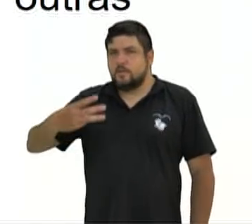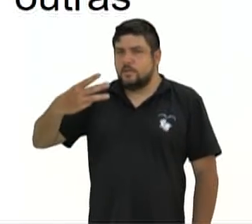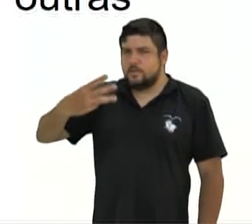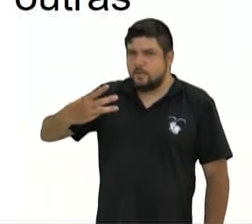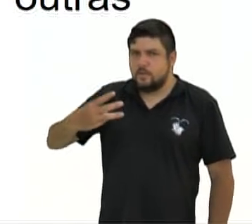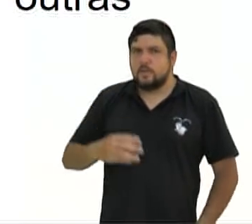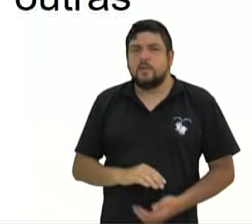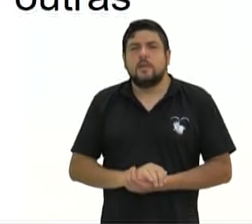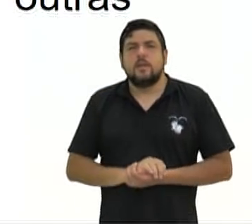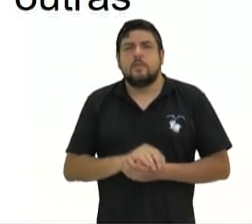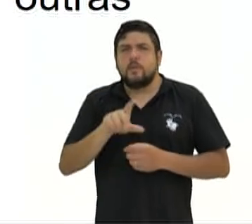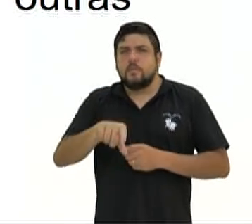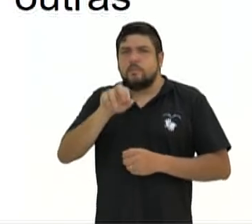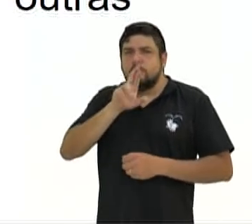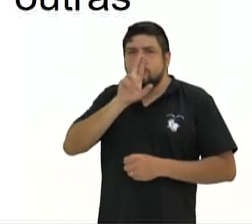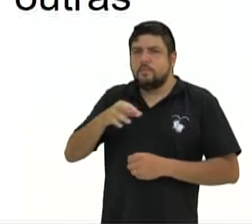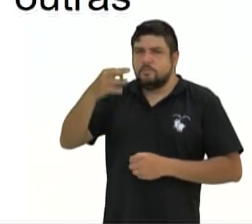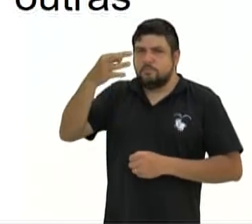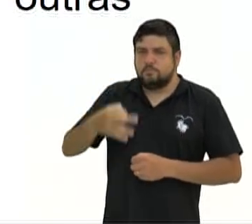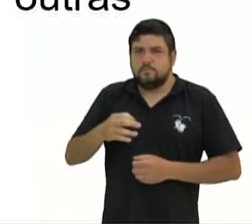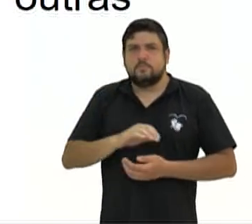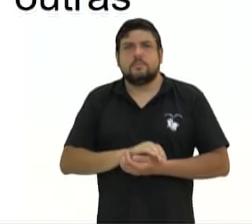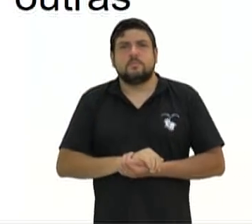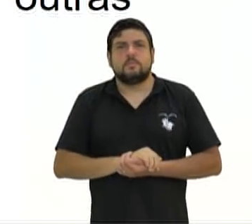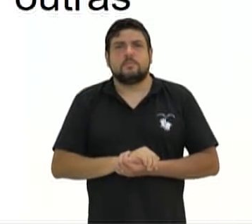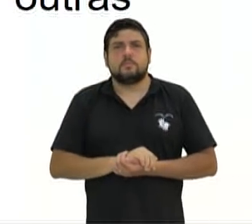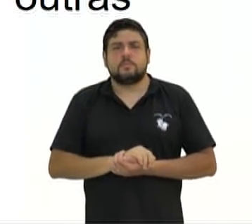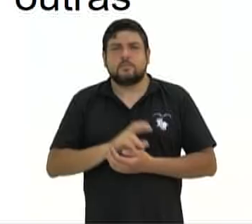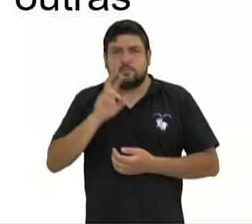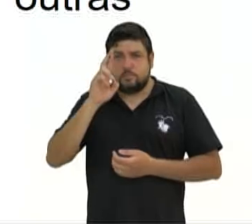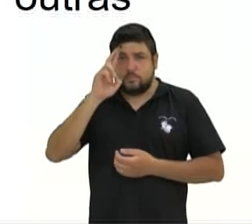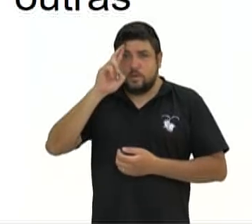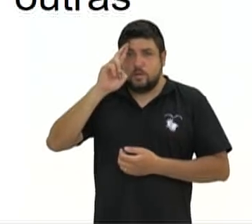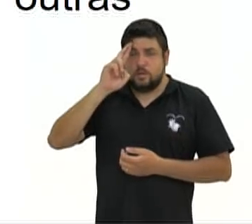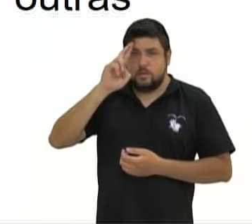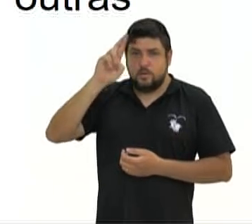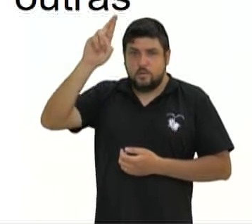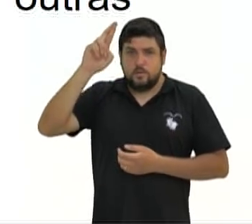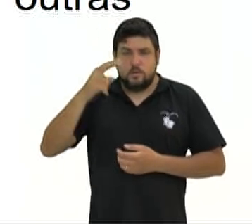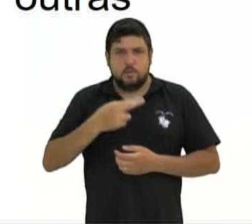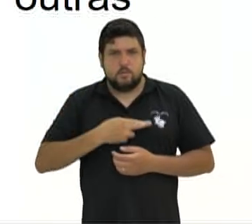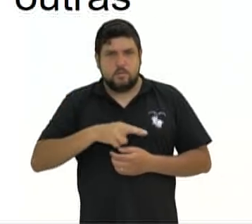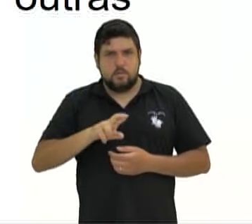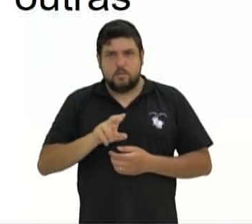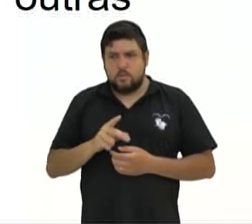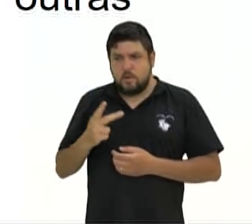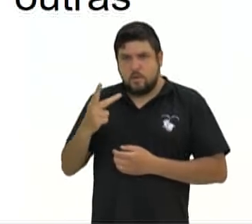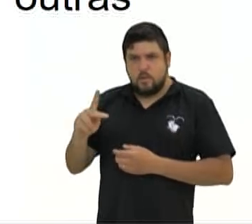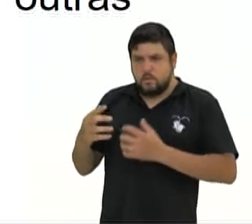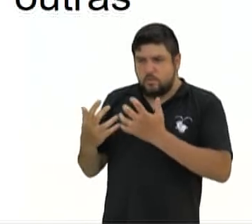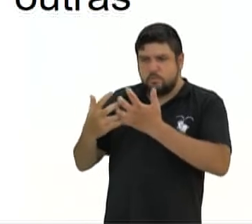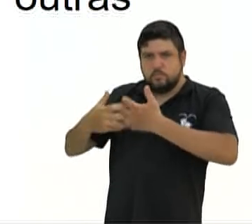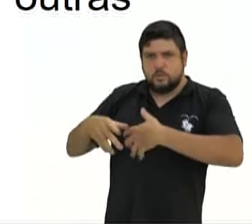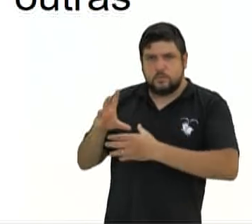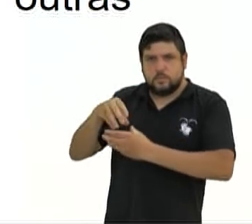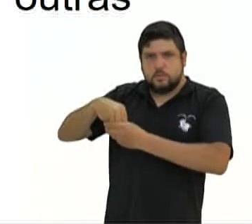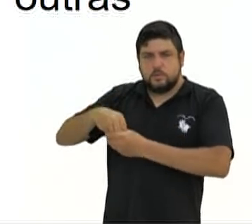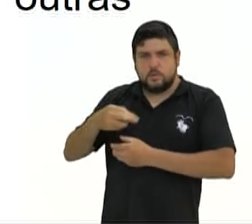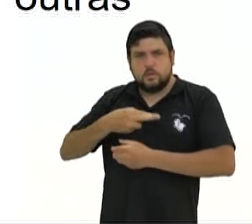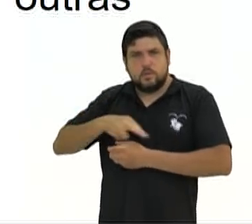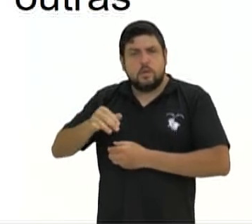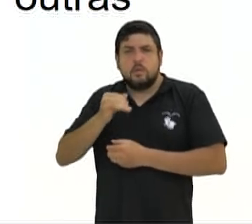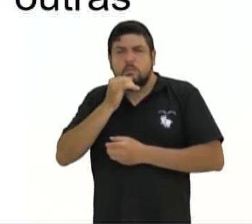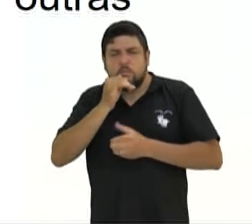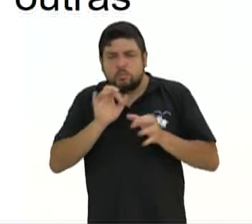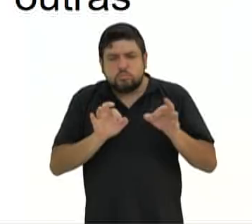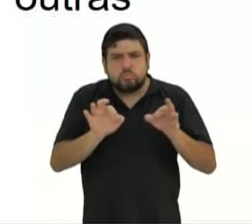3. Marque a alternativa correta. Os líderes religiosos, além das suas funções dentro da religião, como organizar